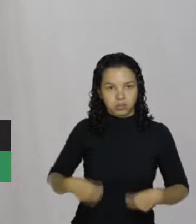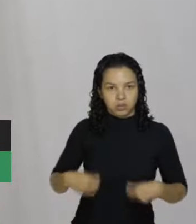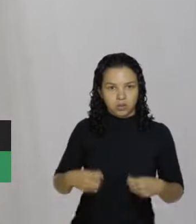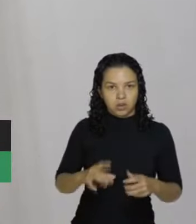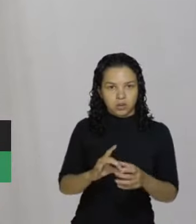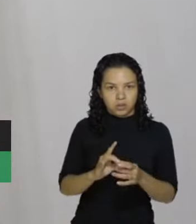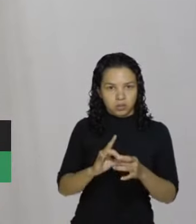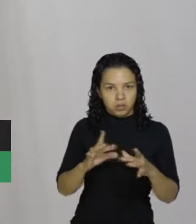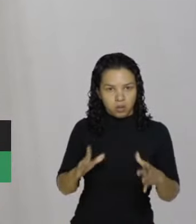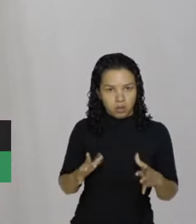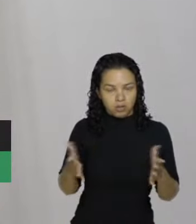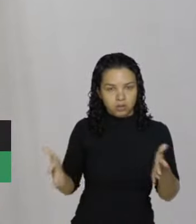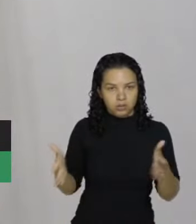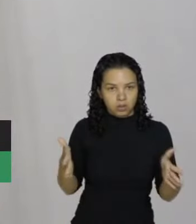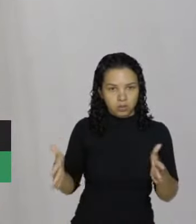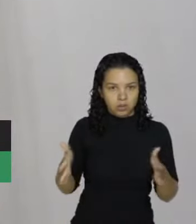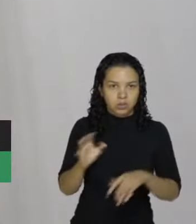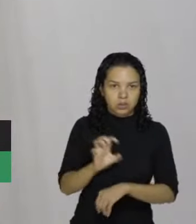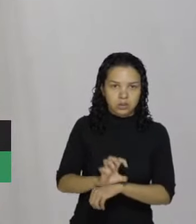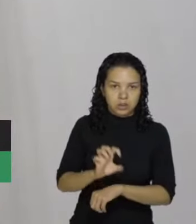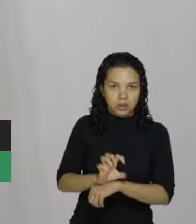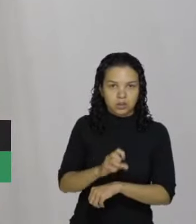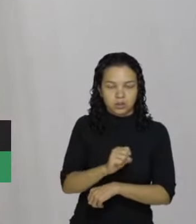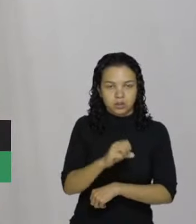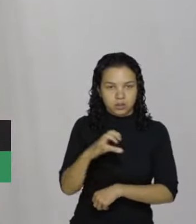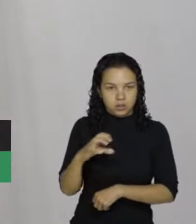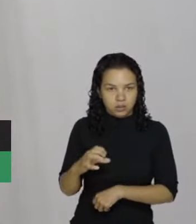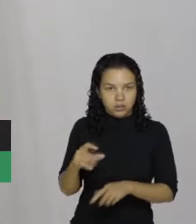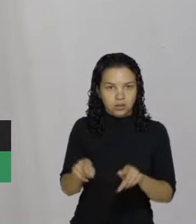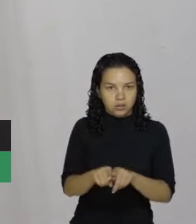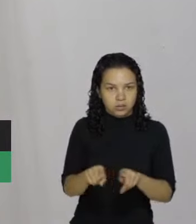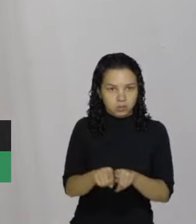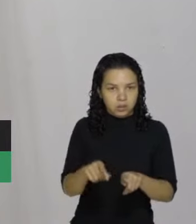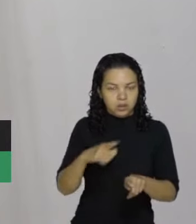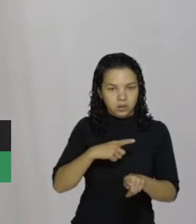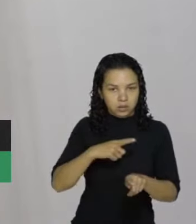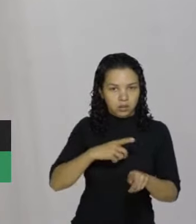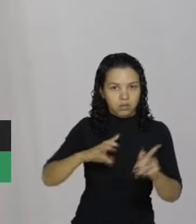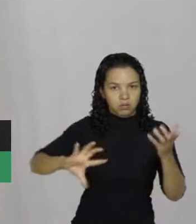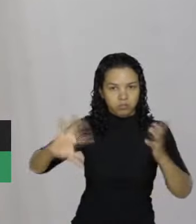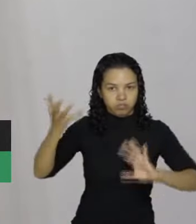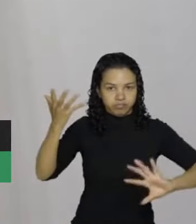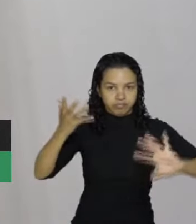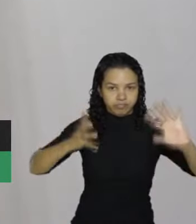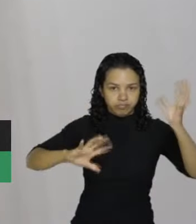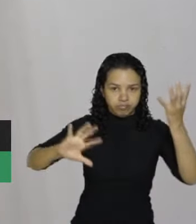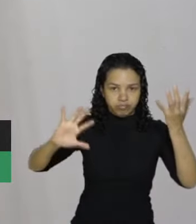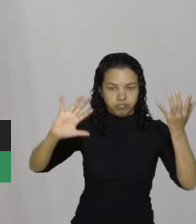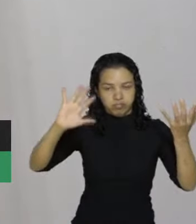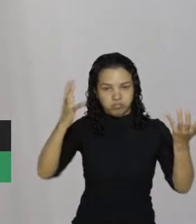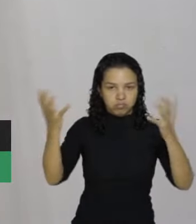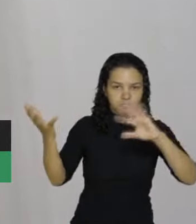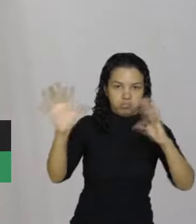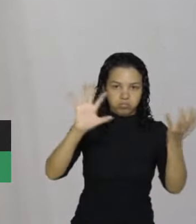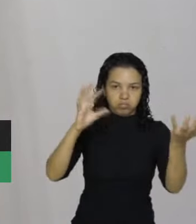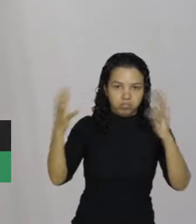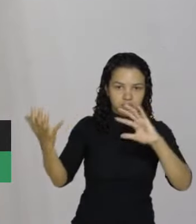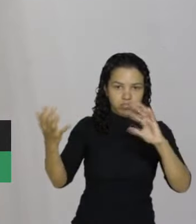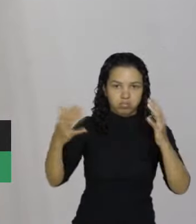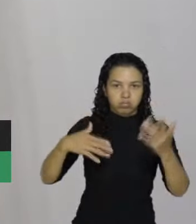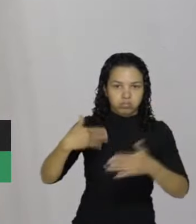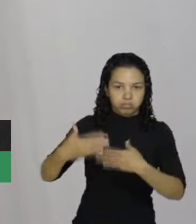esses momentos. O estado de Santa Catarina ele também tem eventos climáticos extremos que vem trazendo problemas ao longo